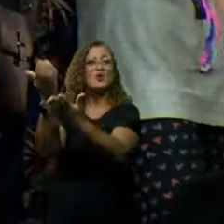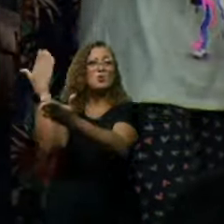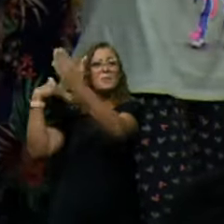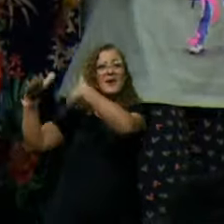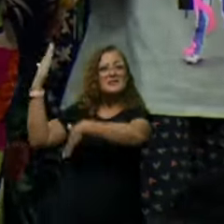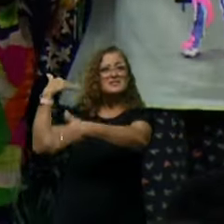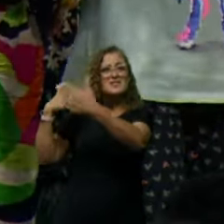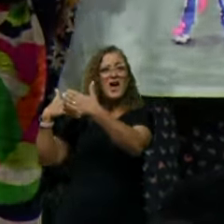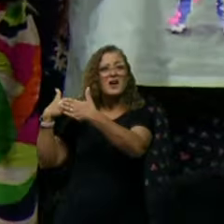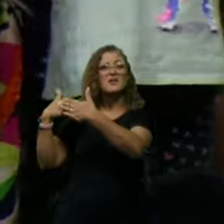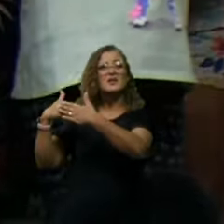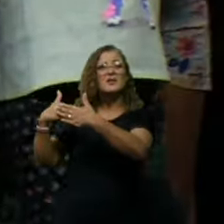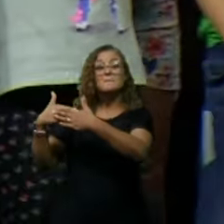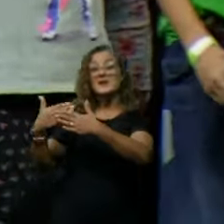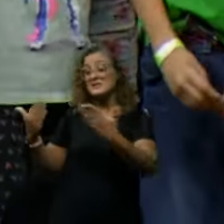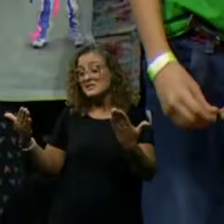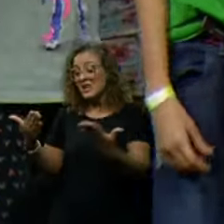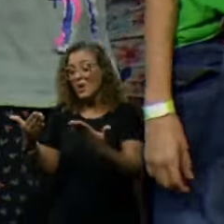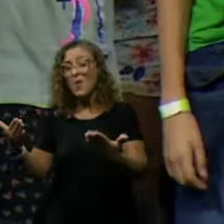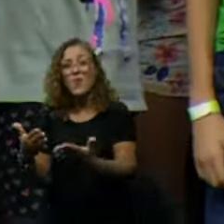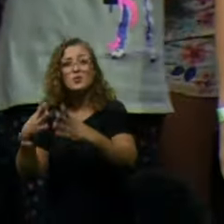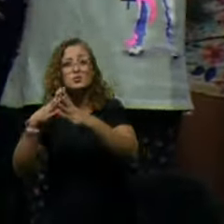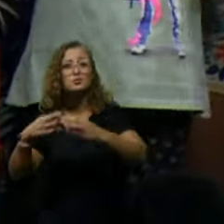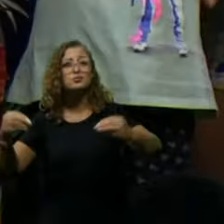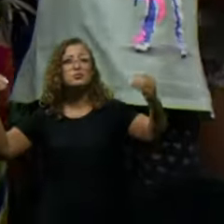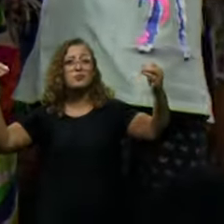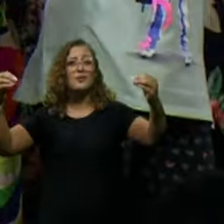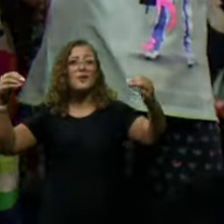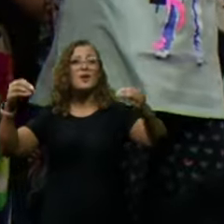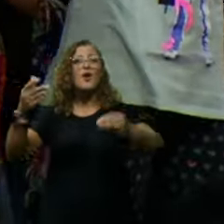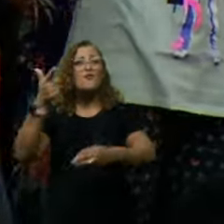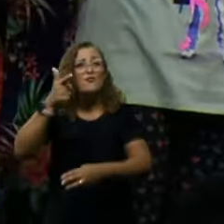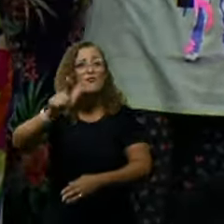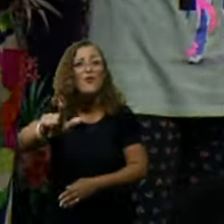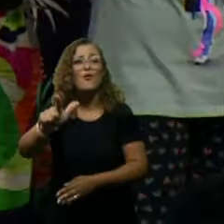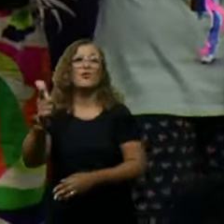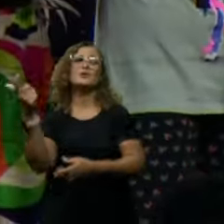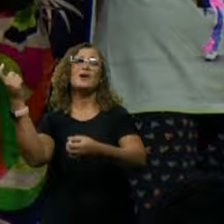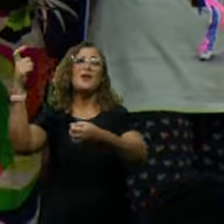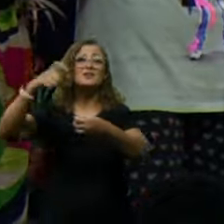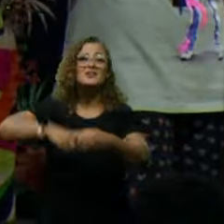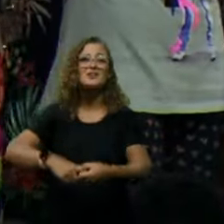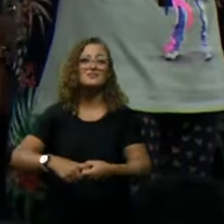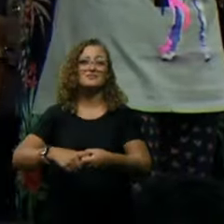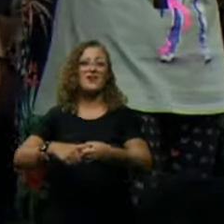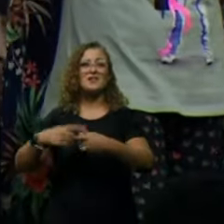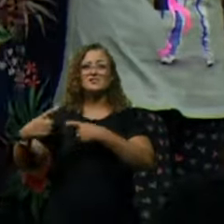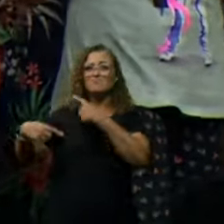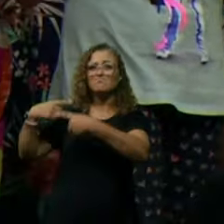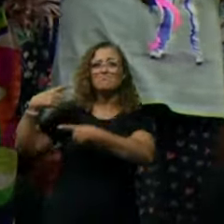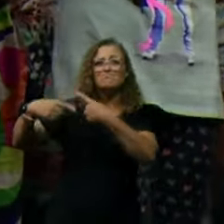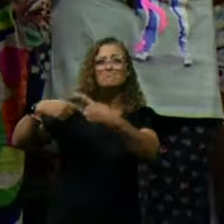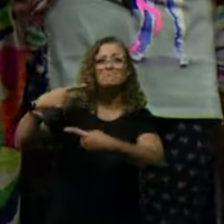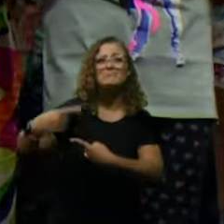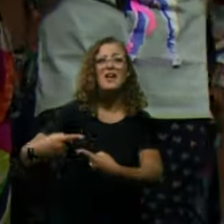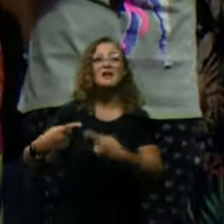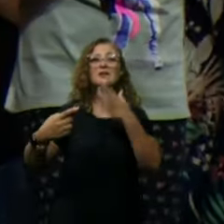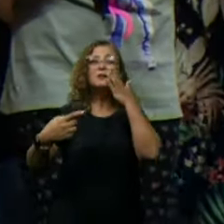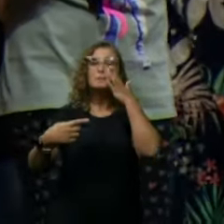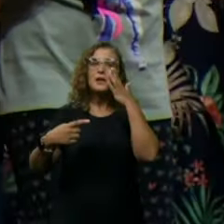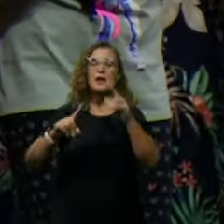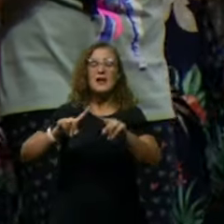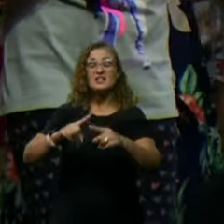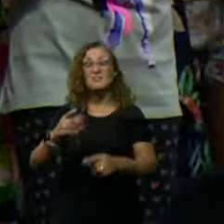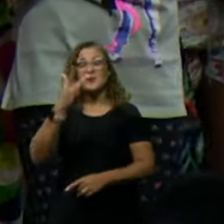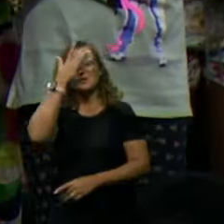dias ao longo dos Santos já se passaram muitas Estações e muitos aqui estão fingindo que